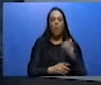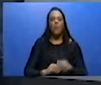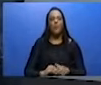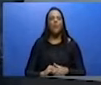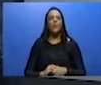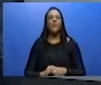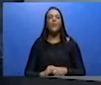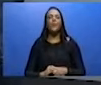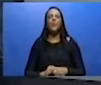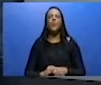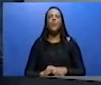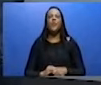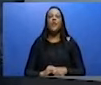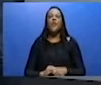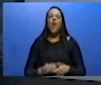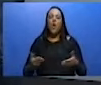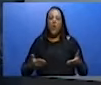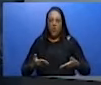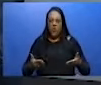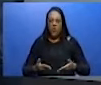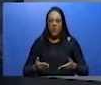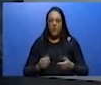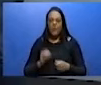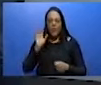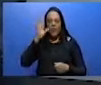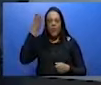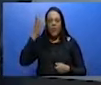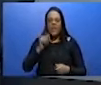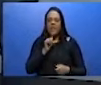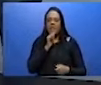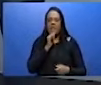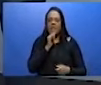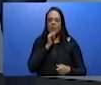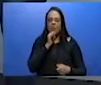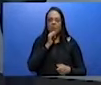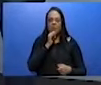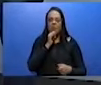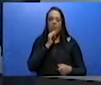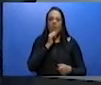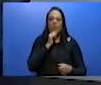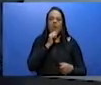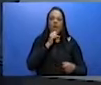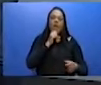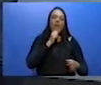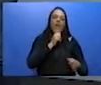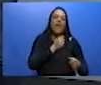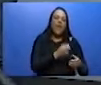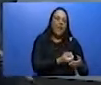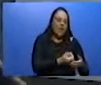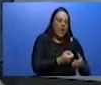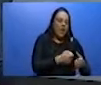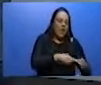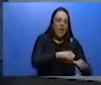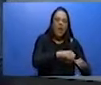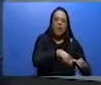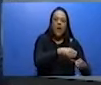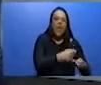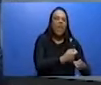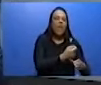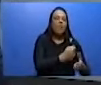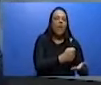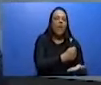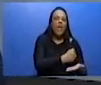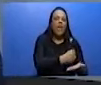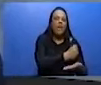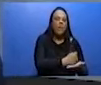né, a gente vê existem xaropes caseiros que é feita à base do açúcar. Vocês imaginam naquela